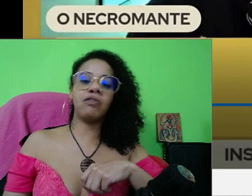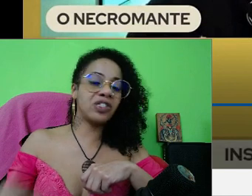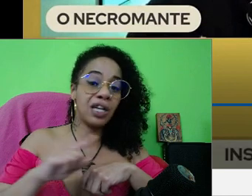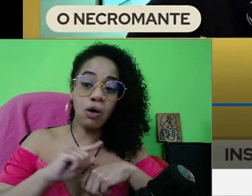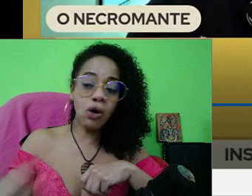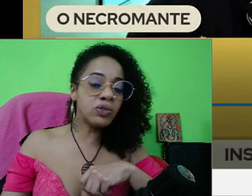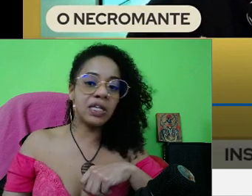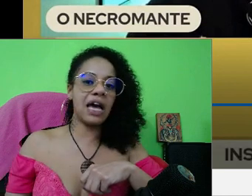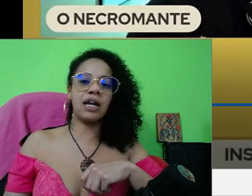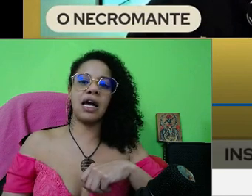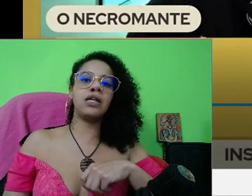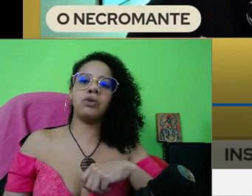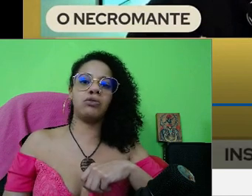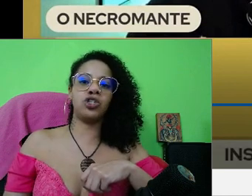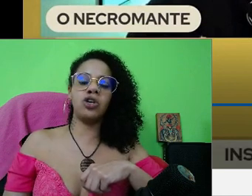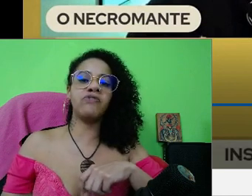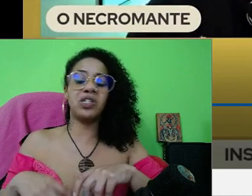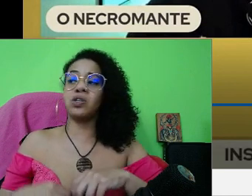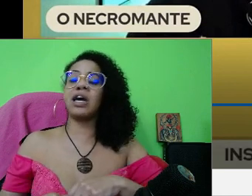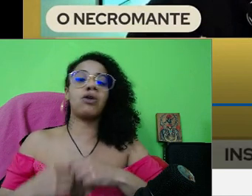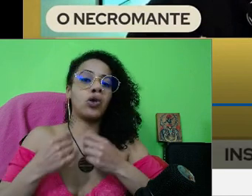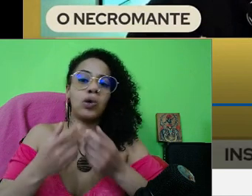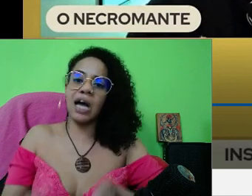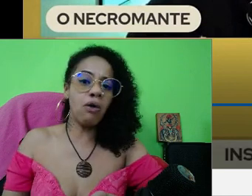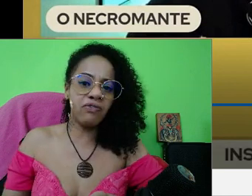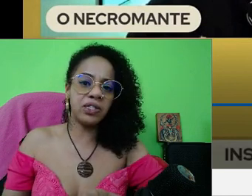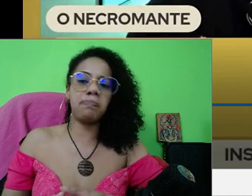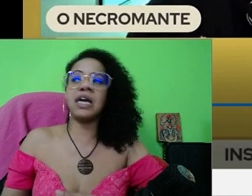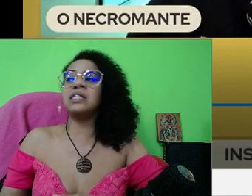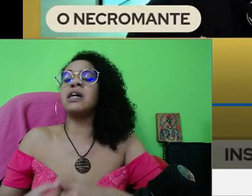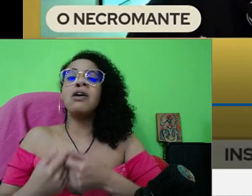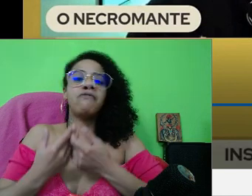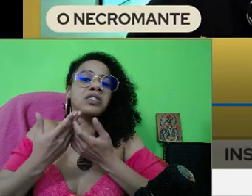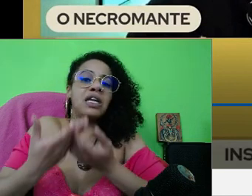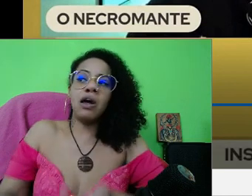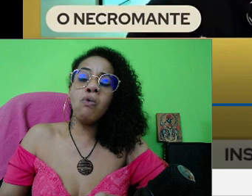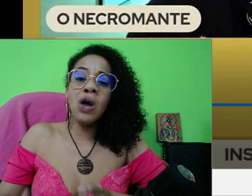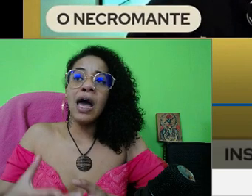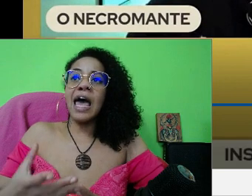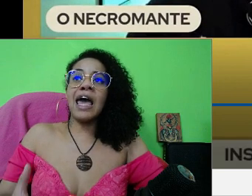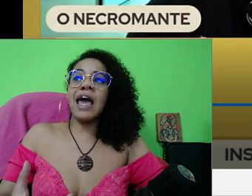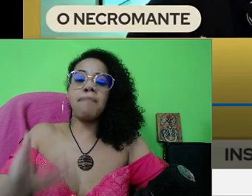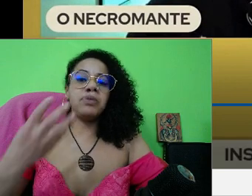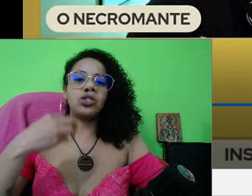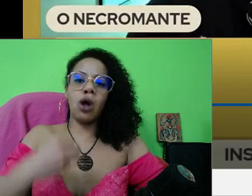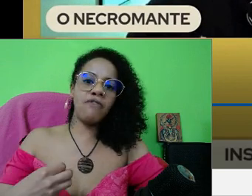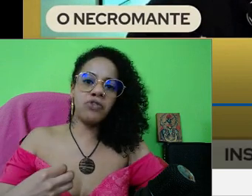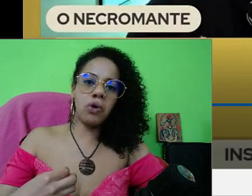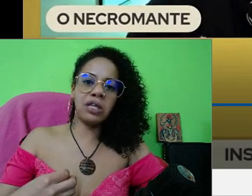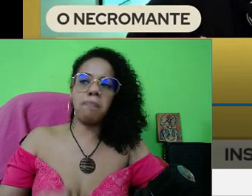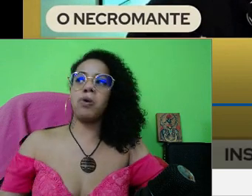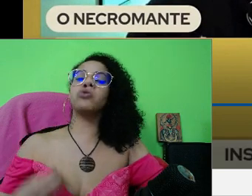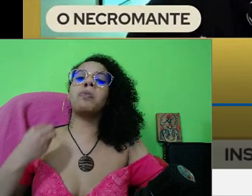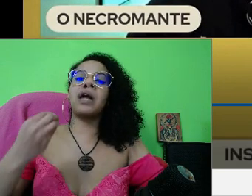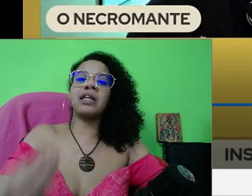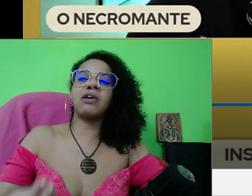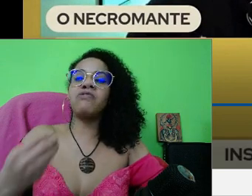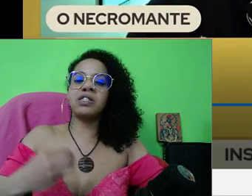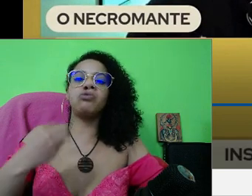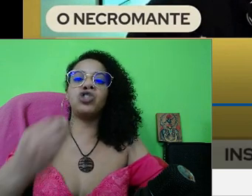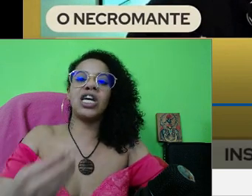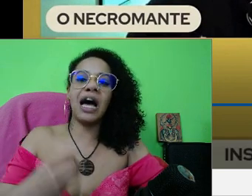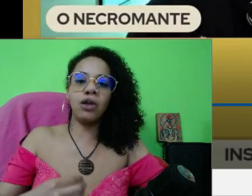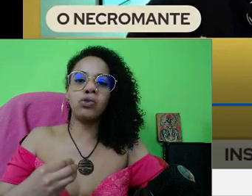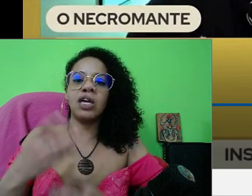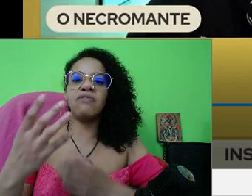do que eu falo você não considera nada do que eu digo você só quer colocar o que você pensa você não é absorve o contraponto para